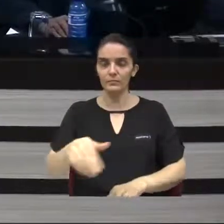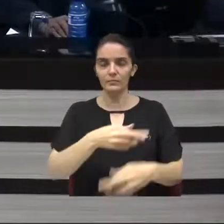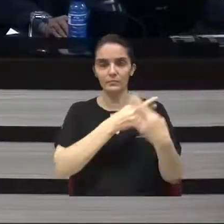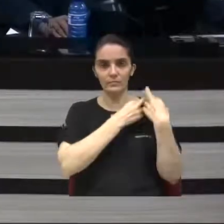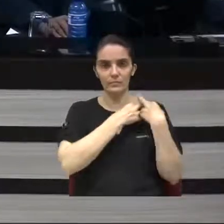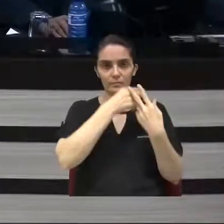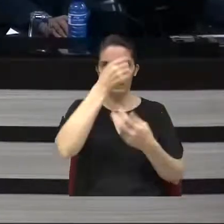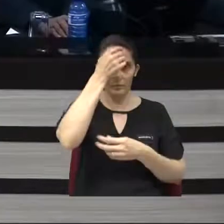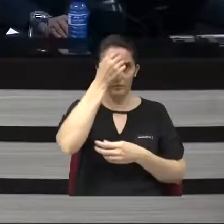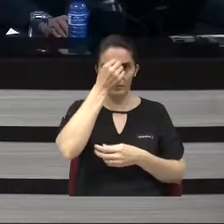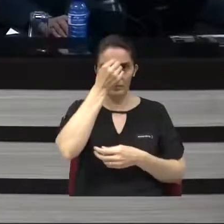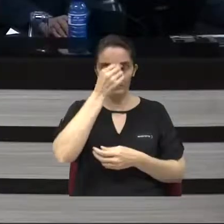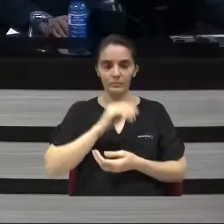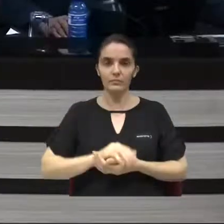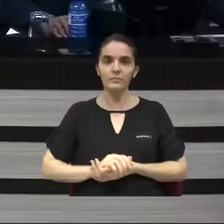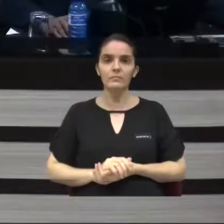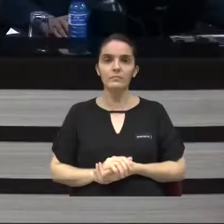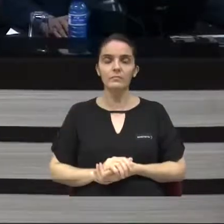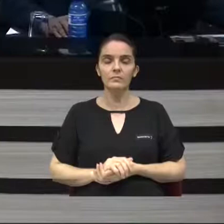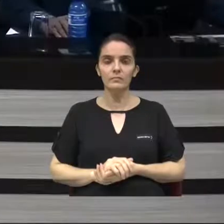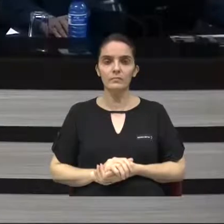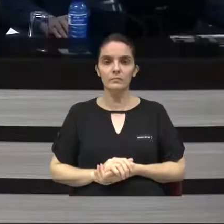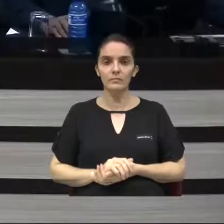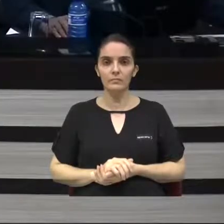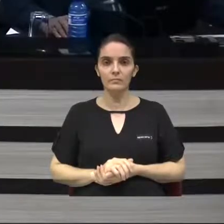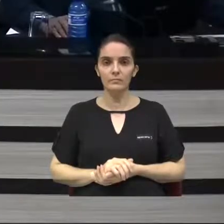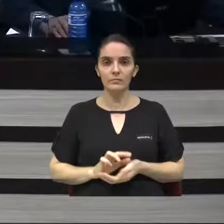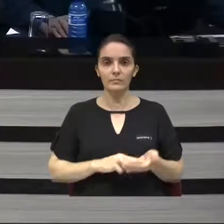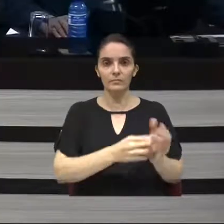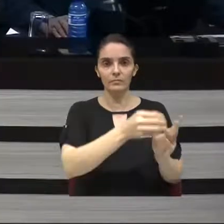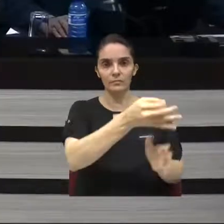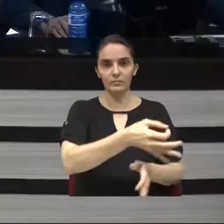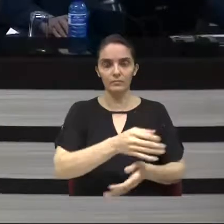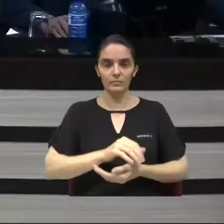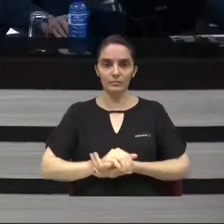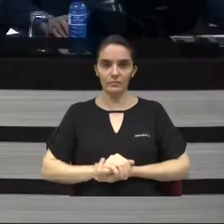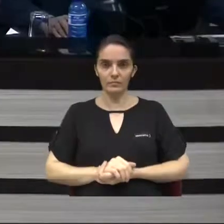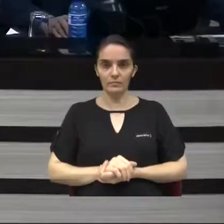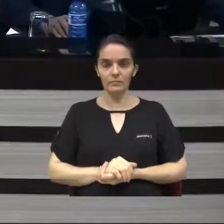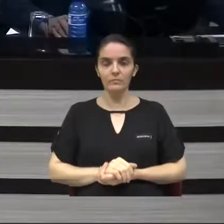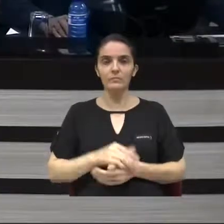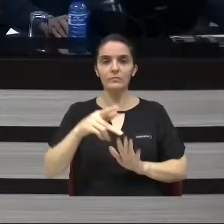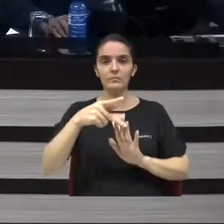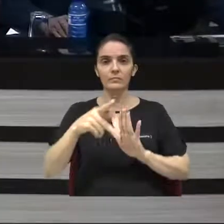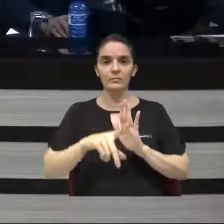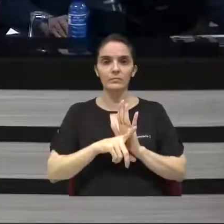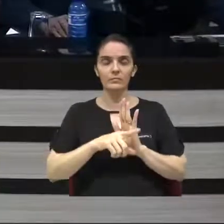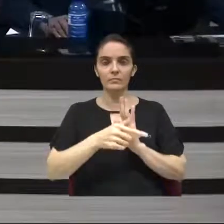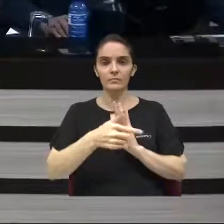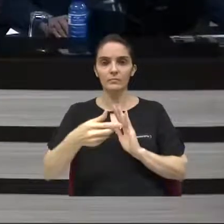Rafael Luiz Pavarino de Camargo. Às comissões. Projeto de Lei